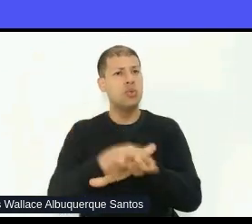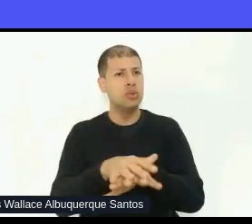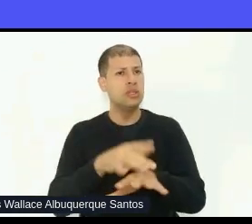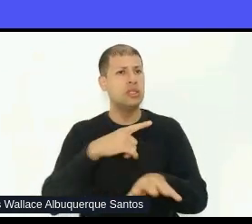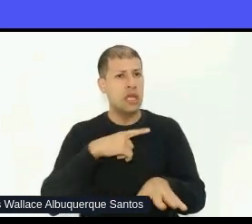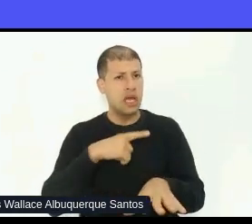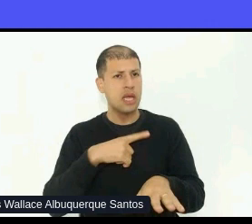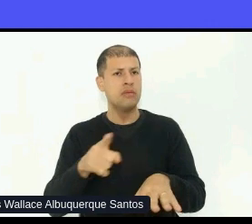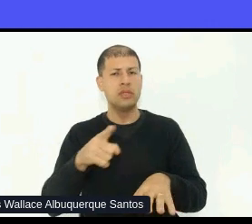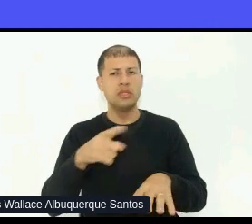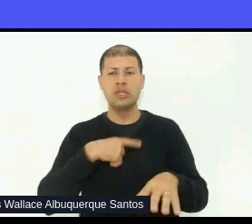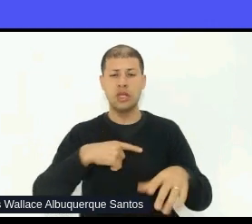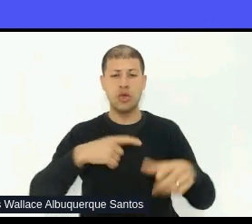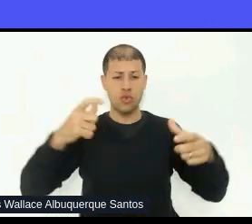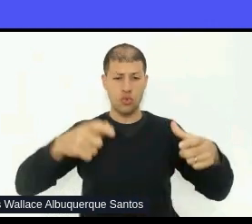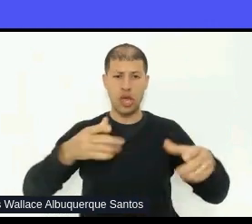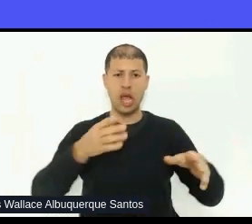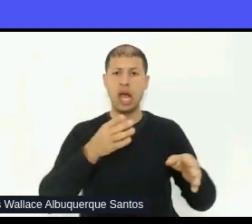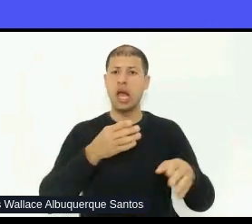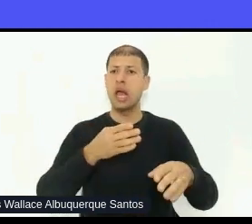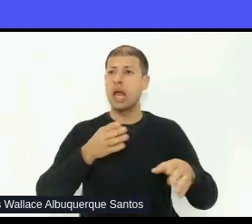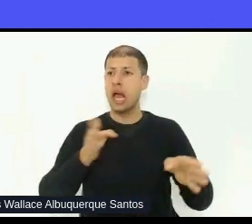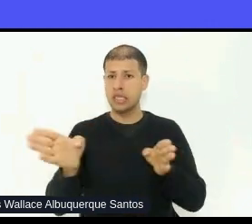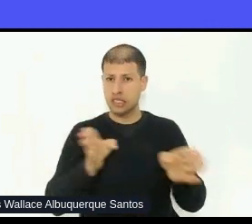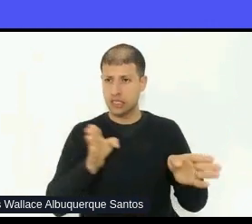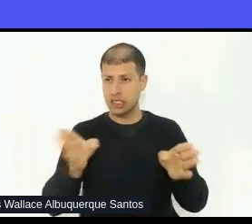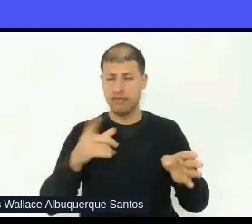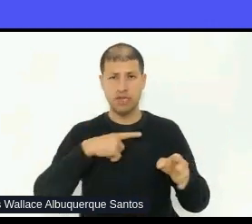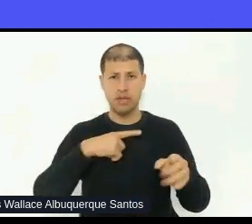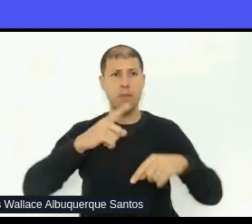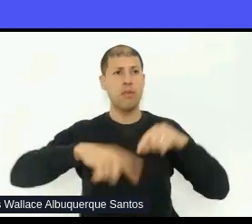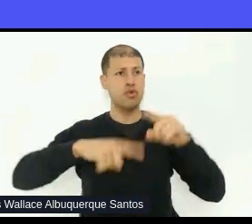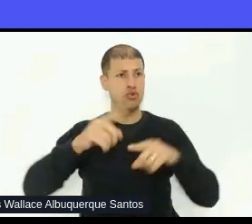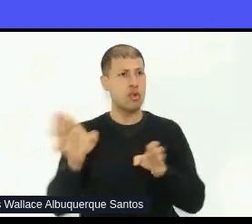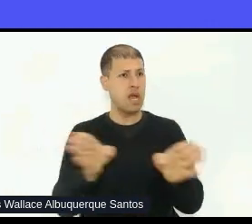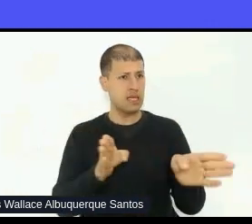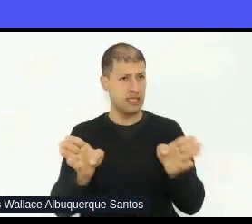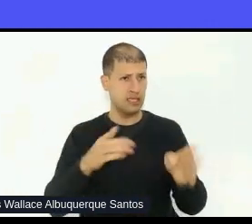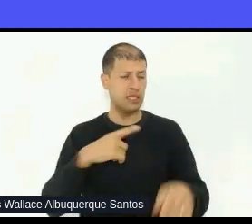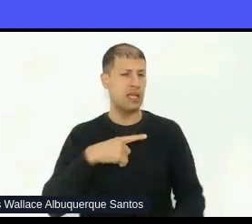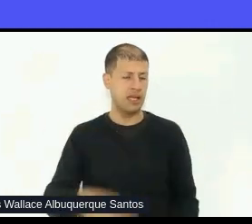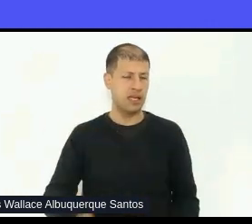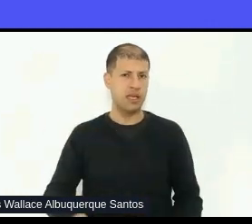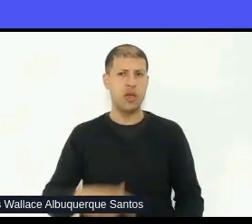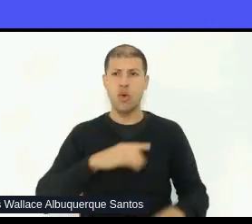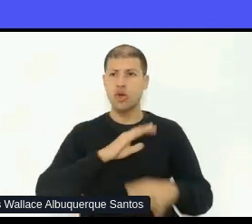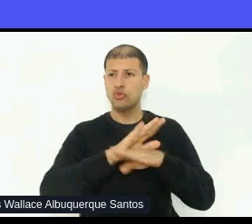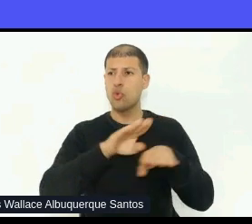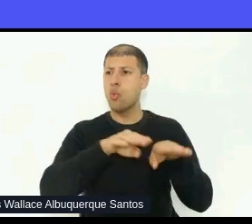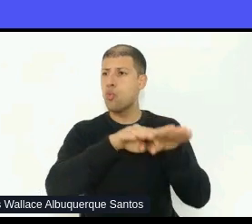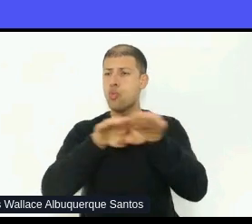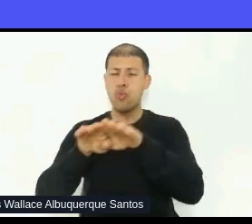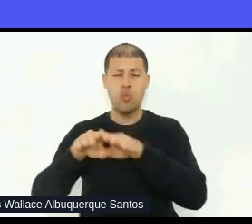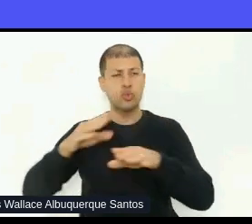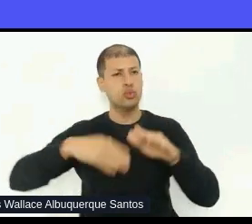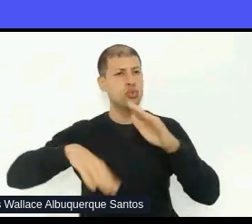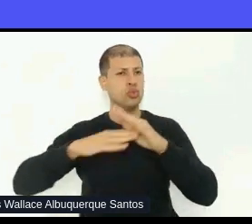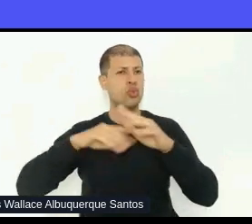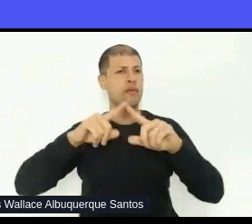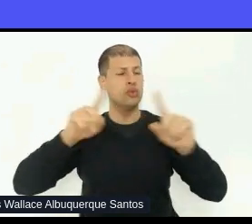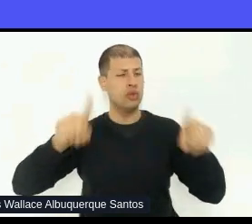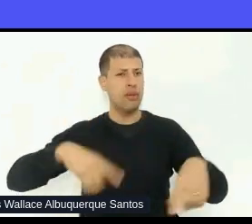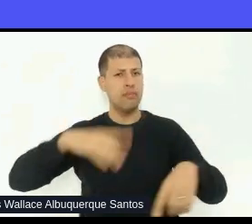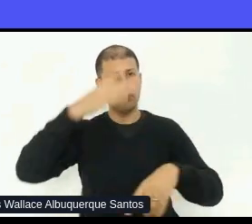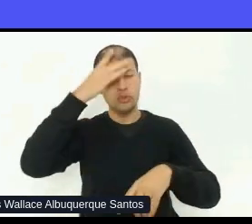ambiente físico acessível, os meus produtos são acessíveis, né? Eu forneço equidade para os meus funcionários, são pessoas que têm